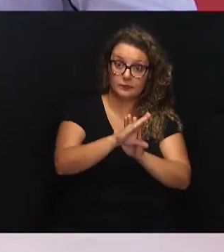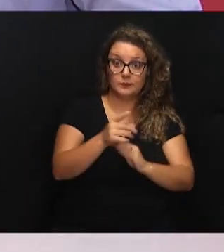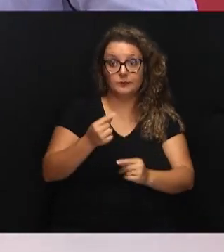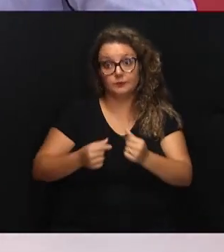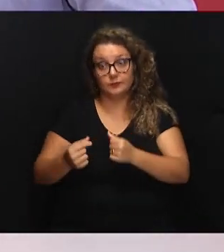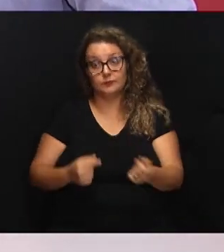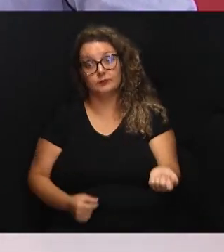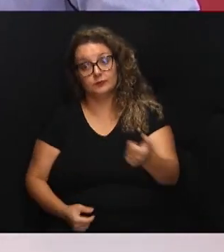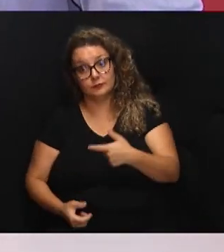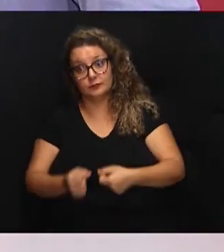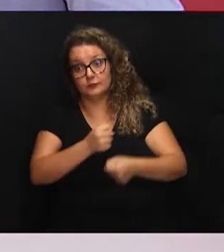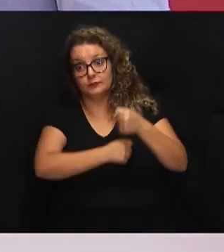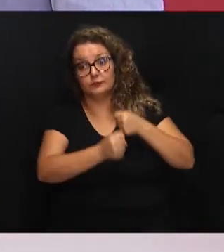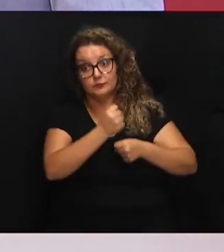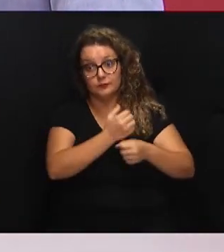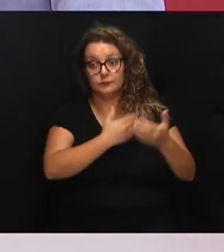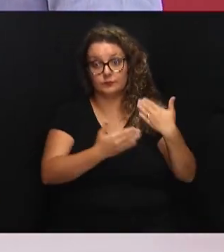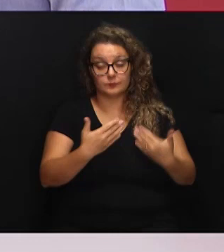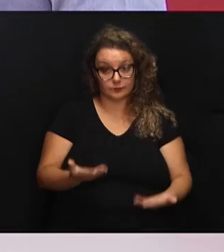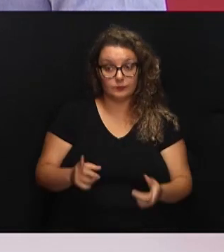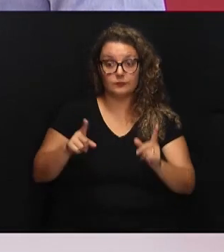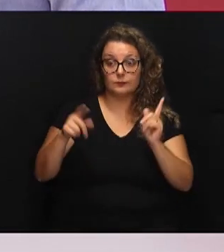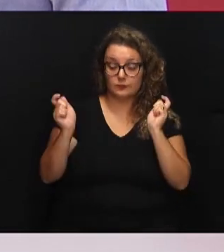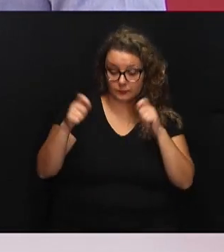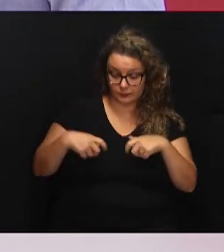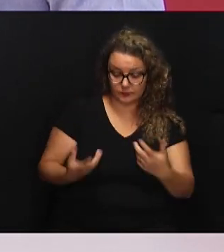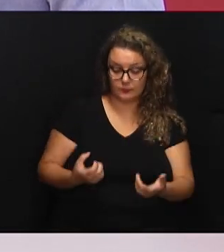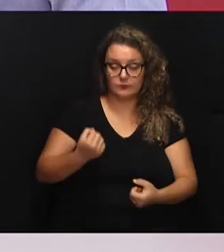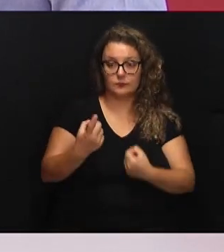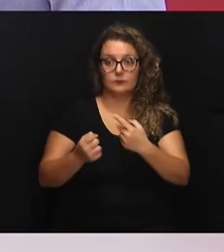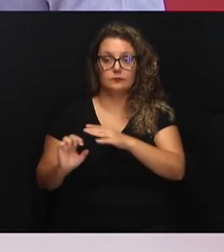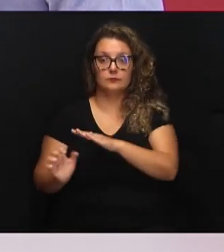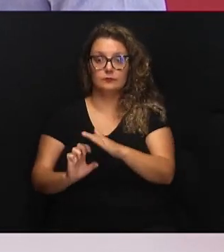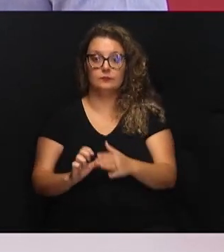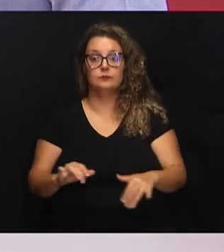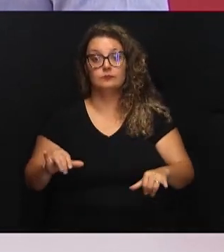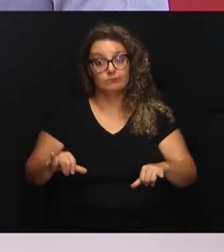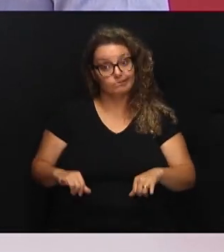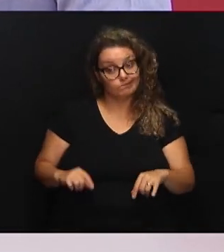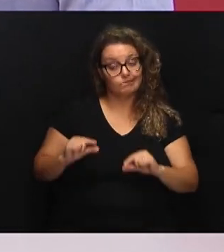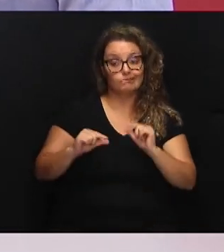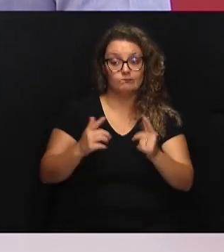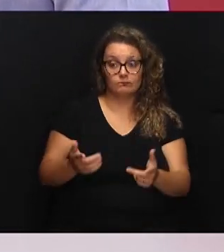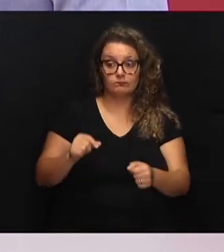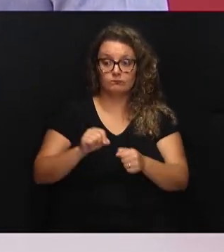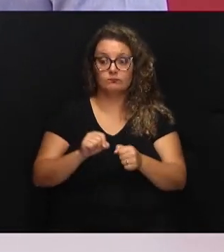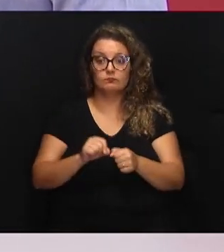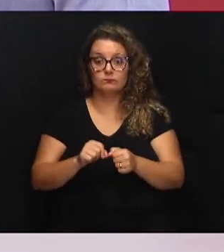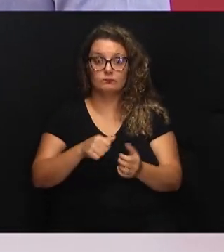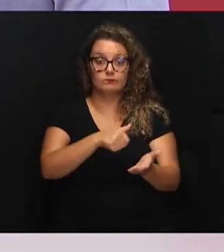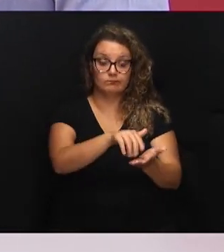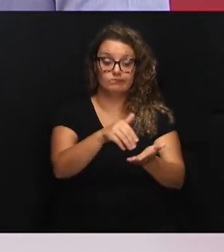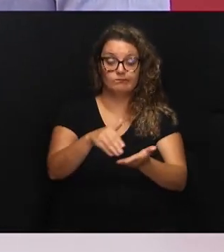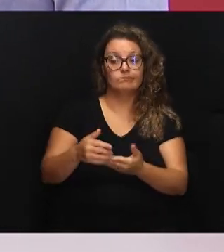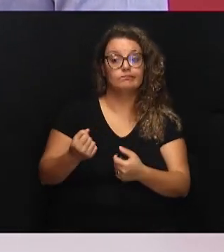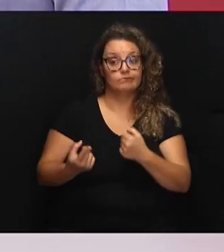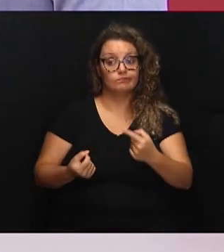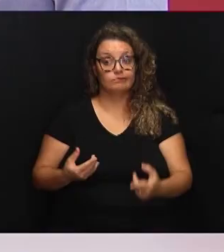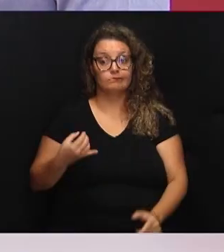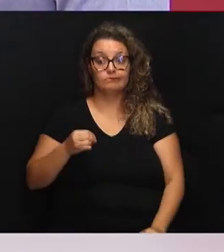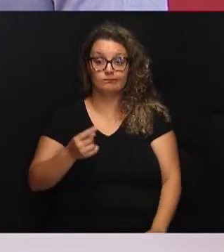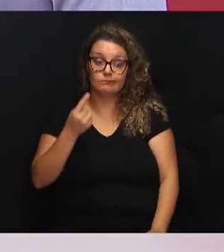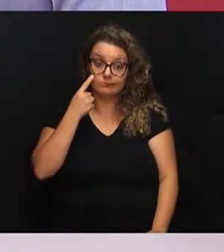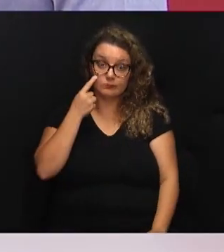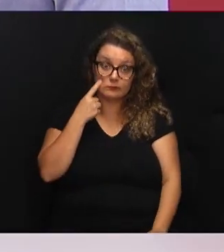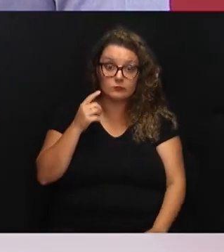do que nos anos anteriores. Então é possível que algumas empresas sofram um pouco e façam algumas demissões. Então se você já está vendo